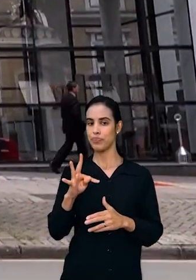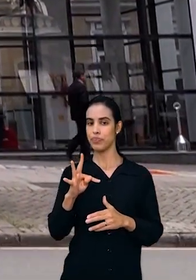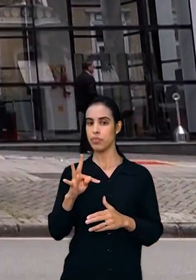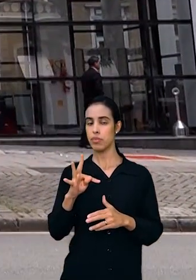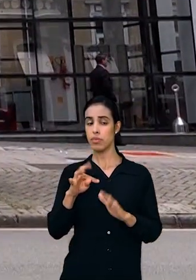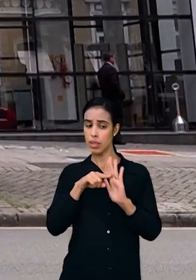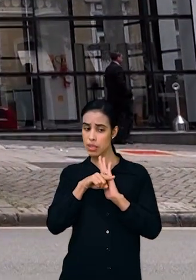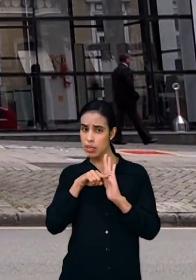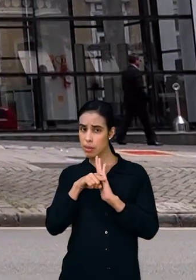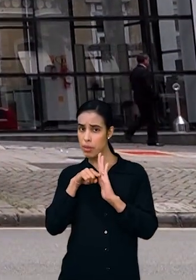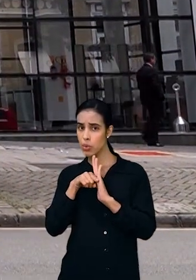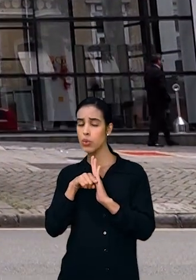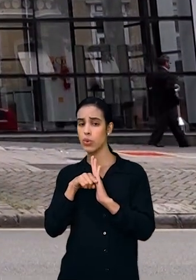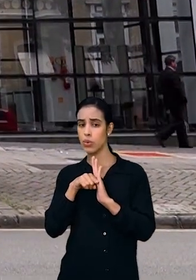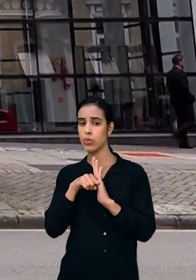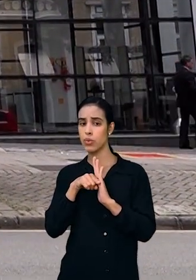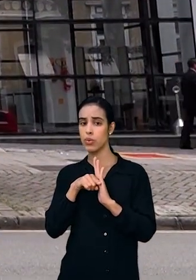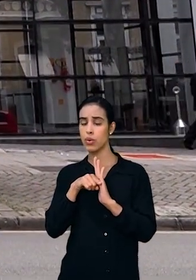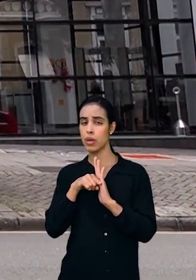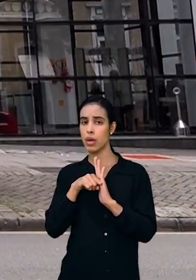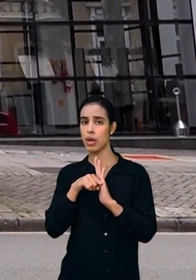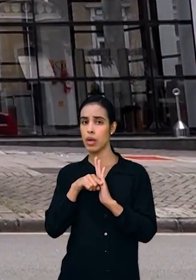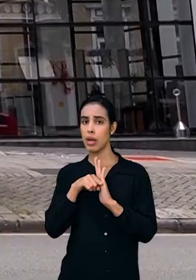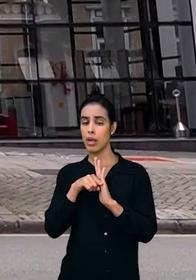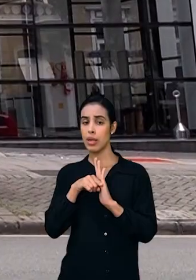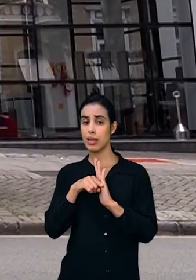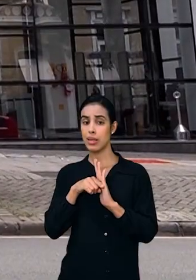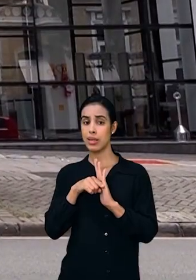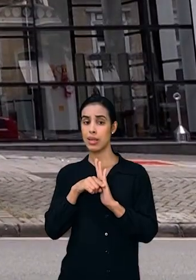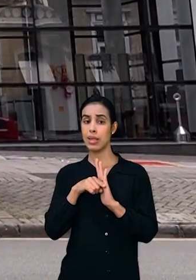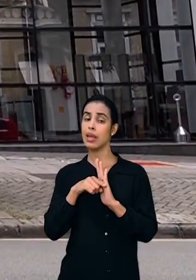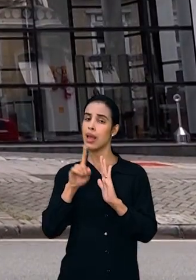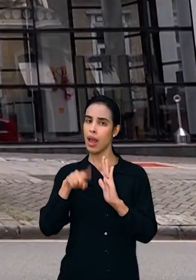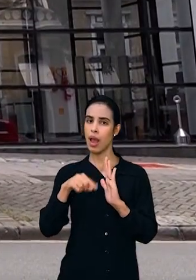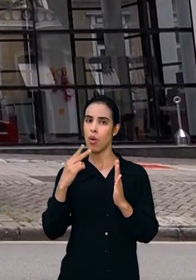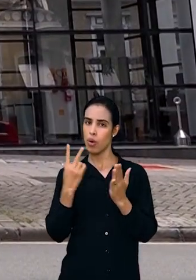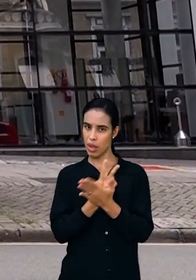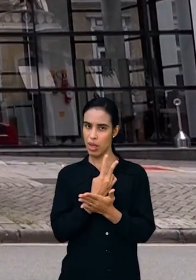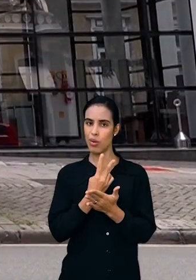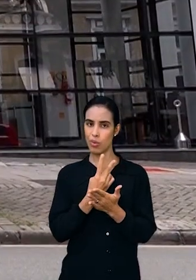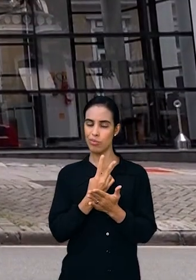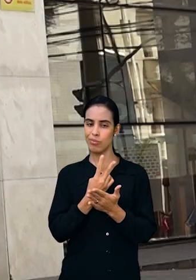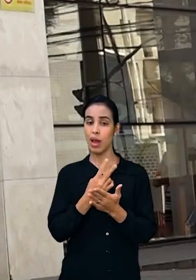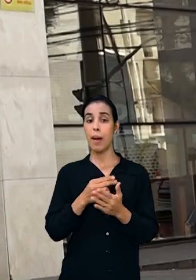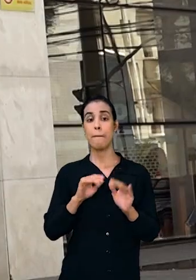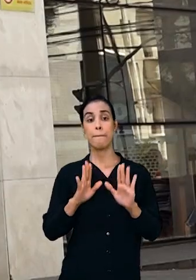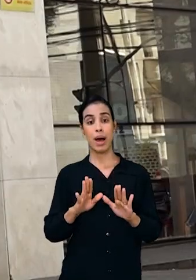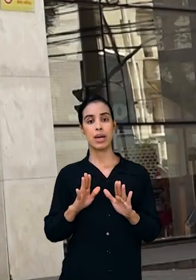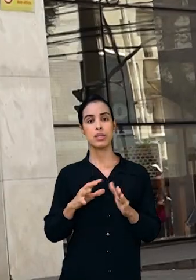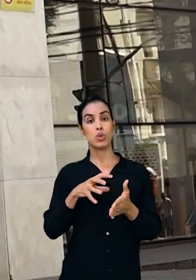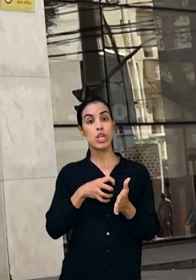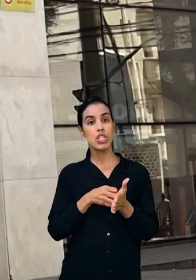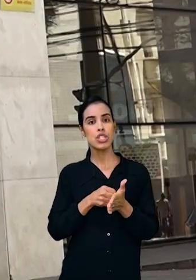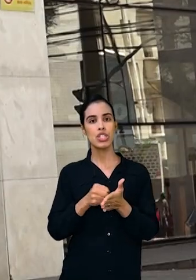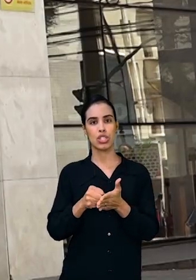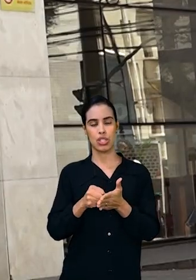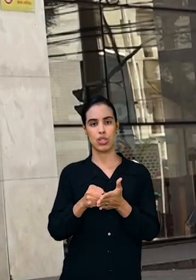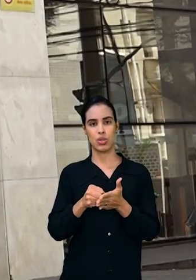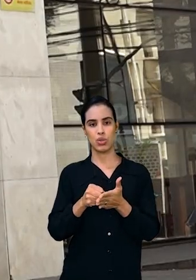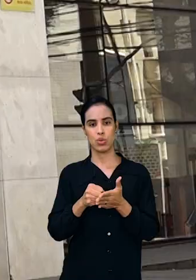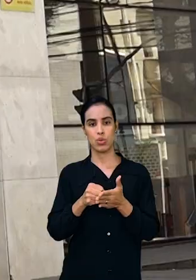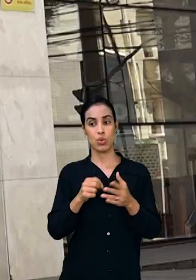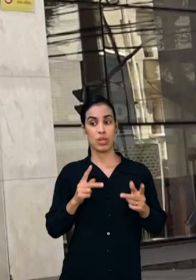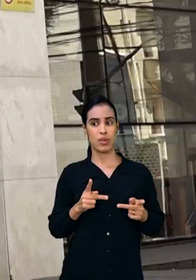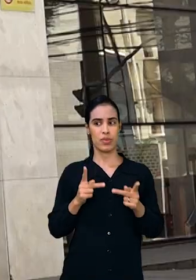pelo TRT, que considerou ter sido praticado um ato ilícito isolado. Para o regional, o